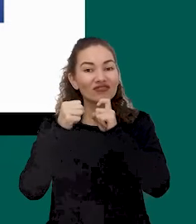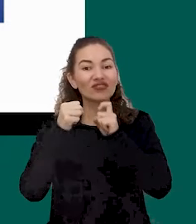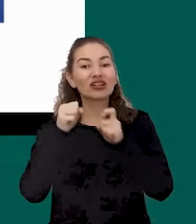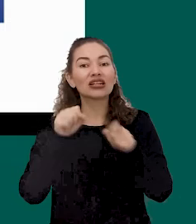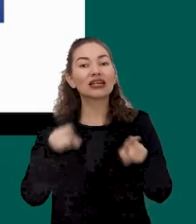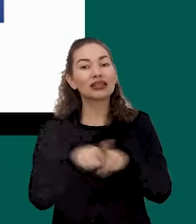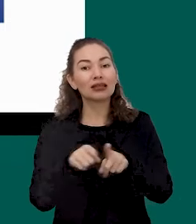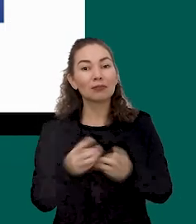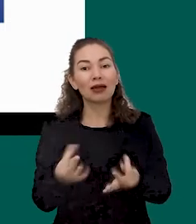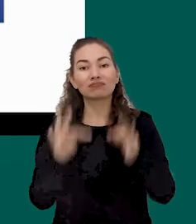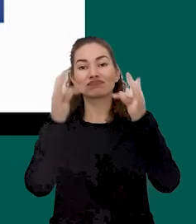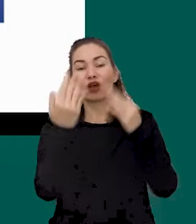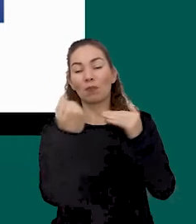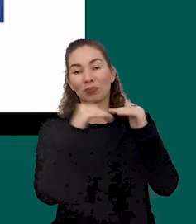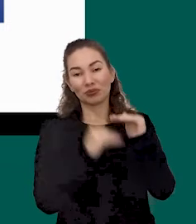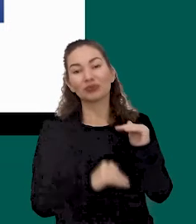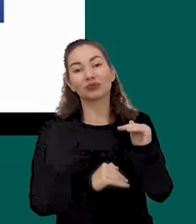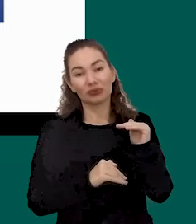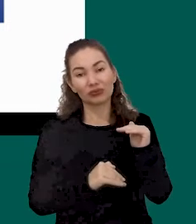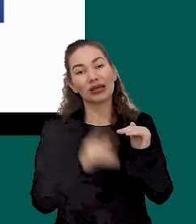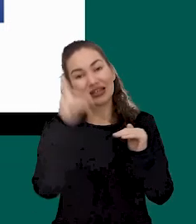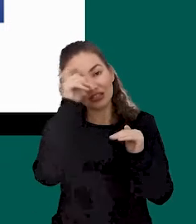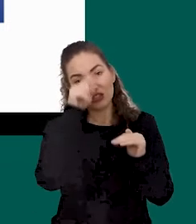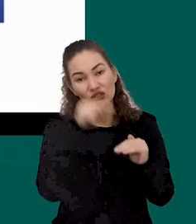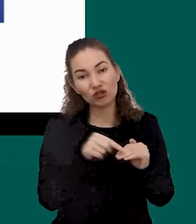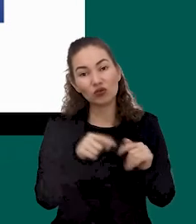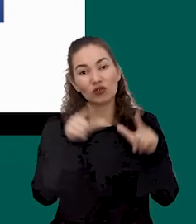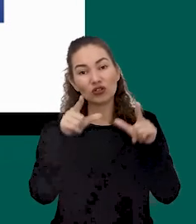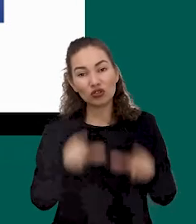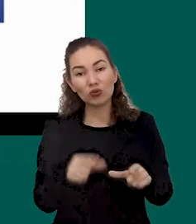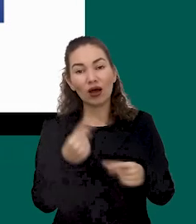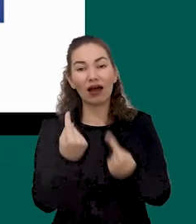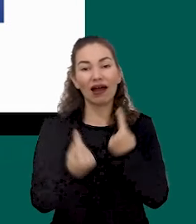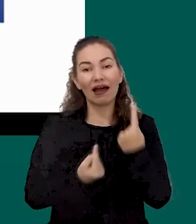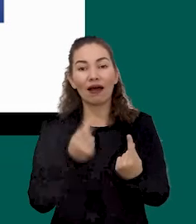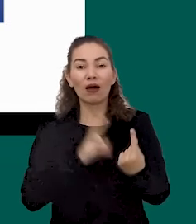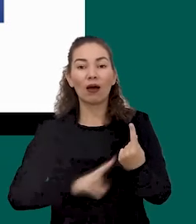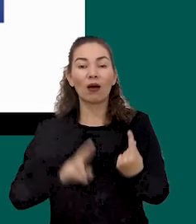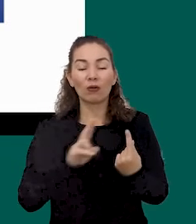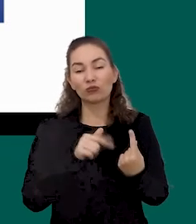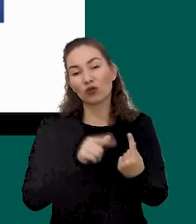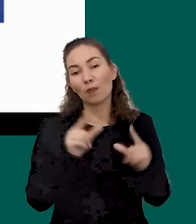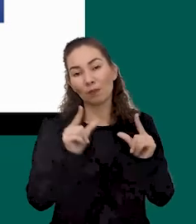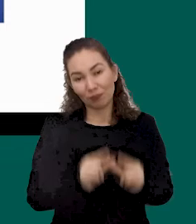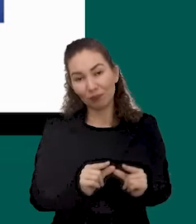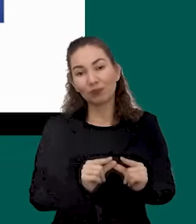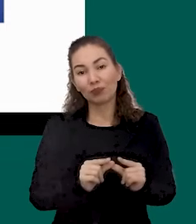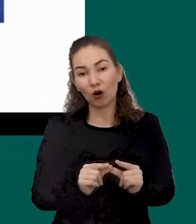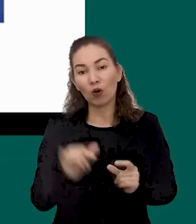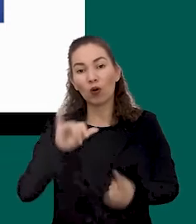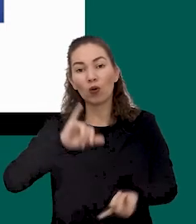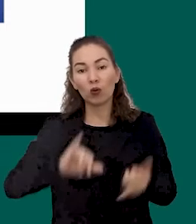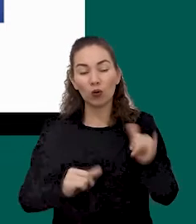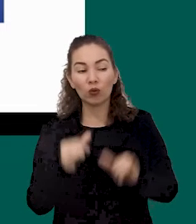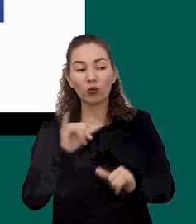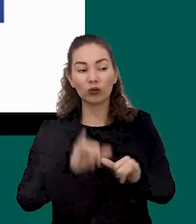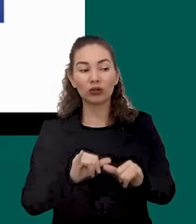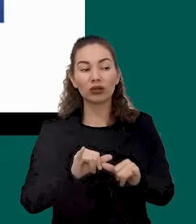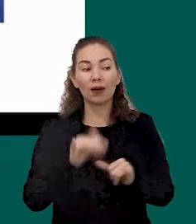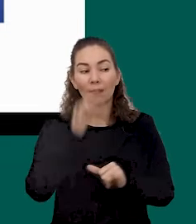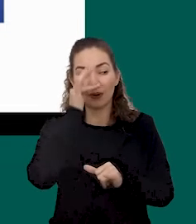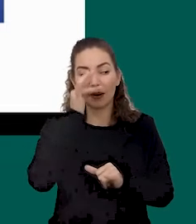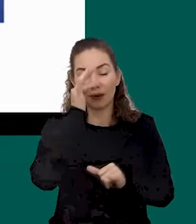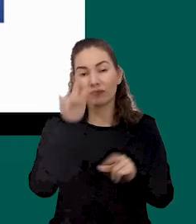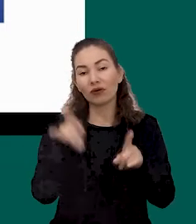tecnológica muito grande, tá? São exemplos de lugares que estão tentando esse tipo de vacina, o laboratório Osivax francês, a